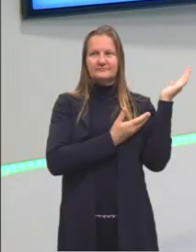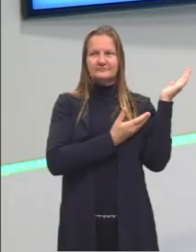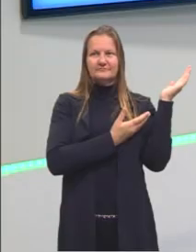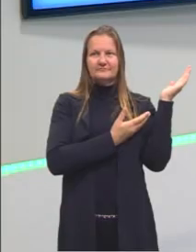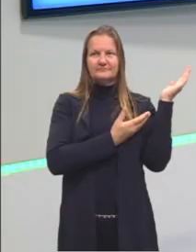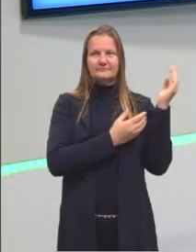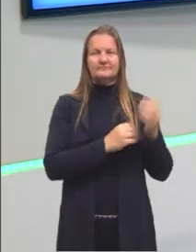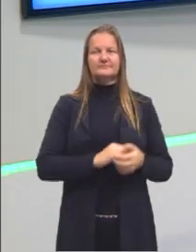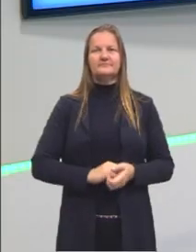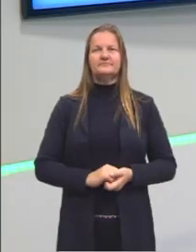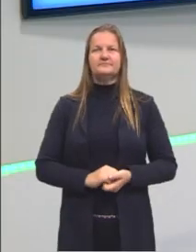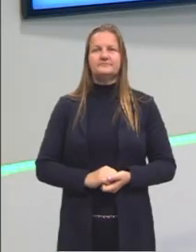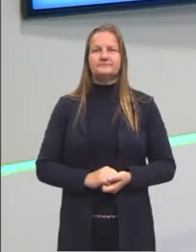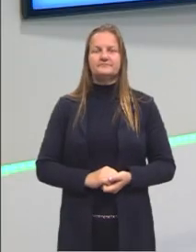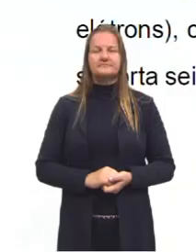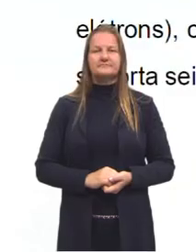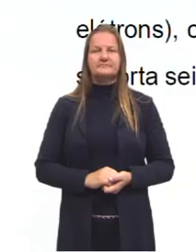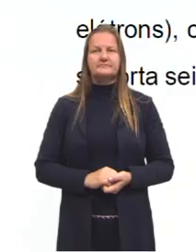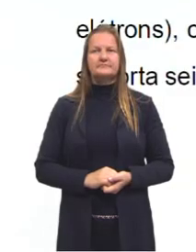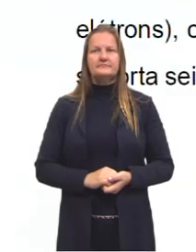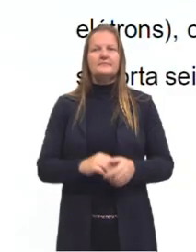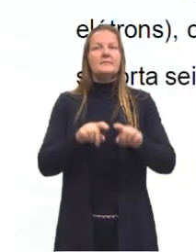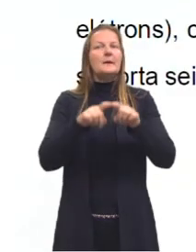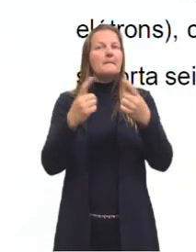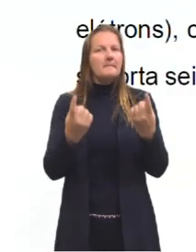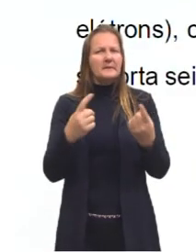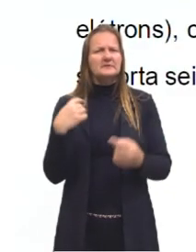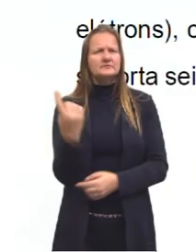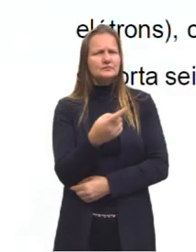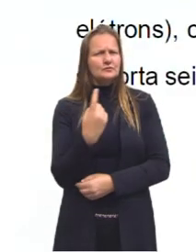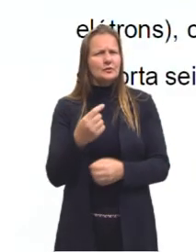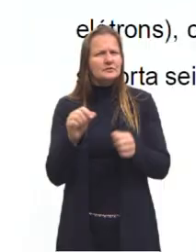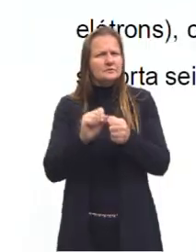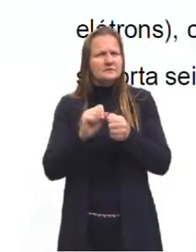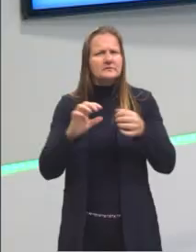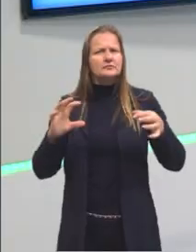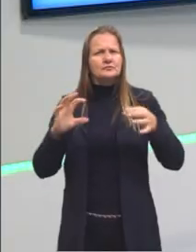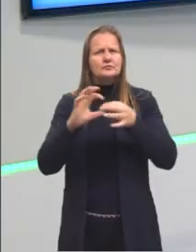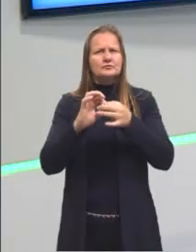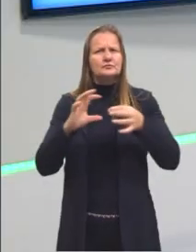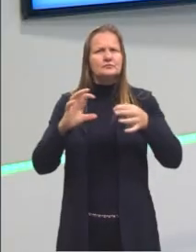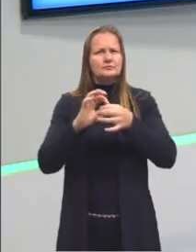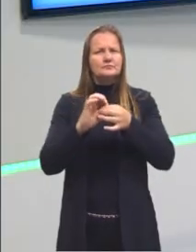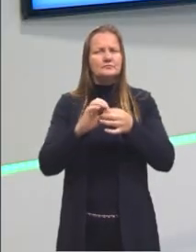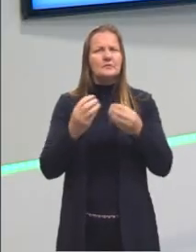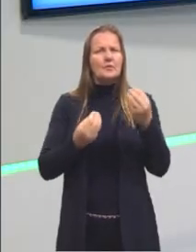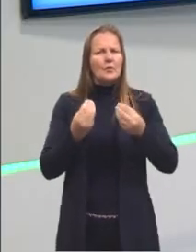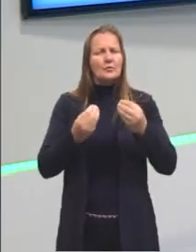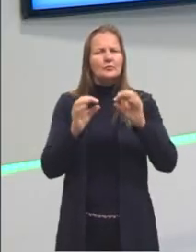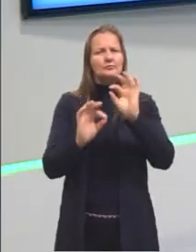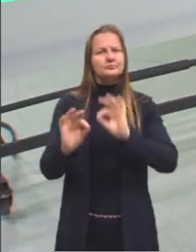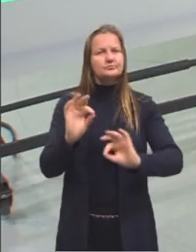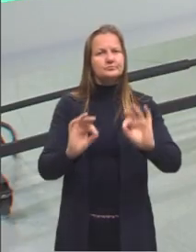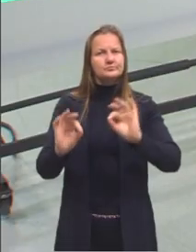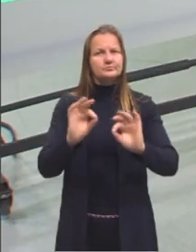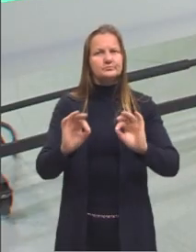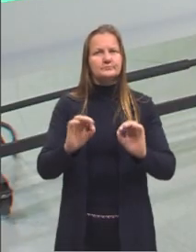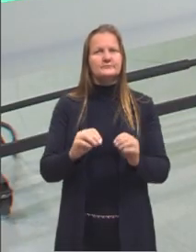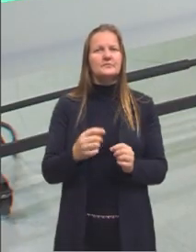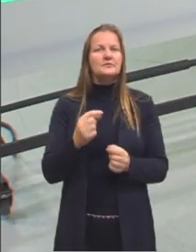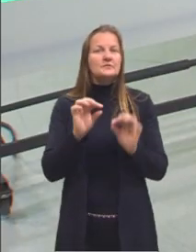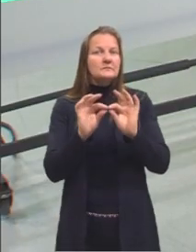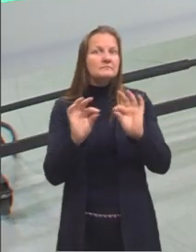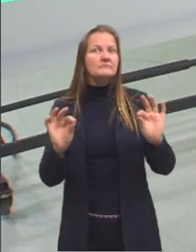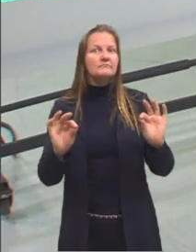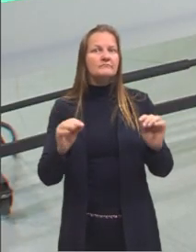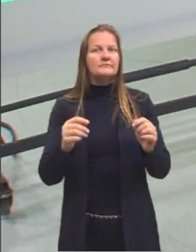orgânica bom mas a gente tá falando só de ligação simples ali só eu mostrei as ligações simples né E